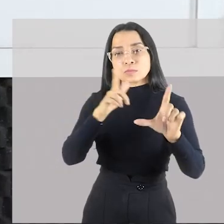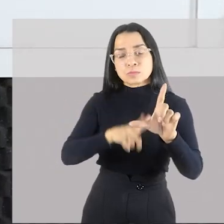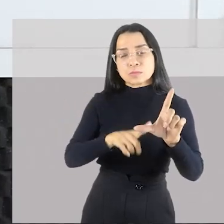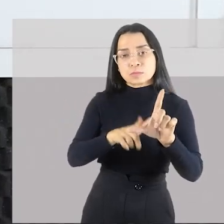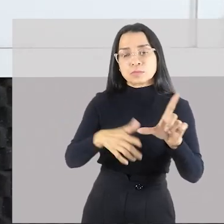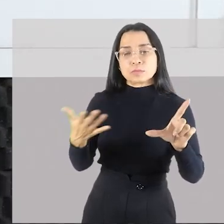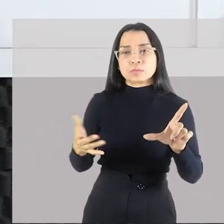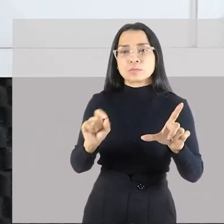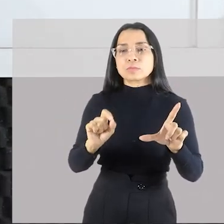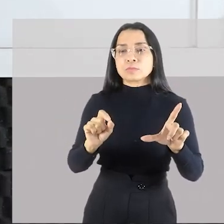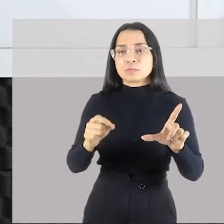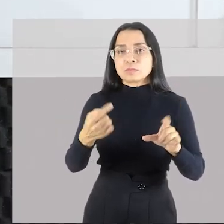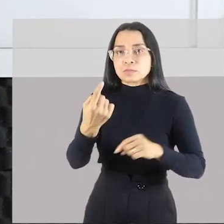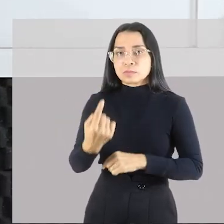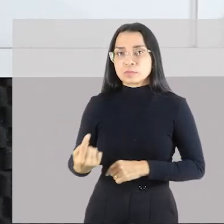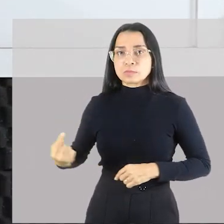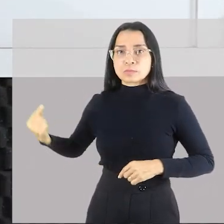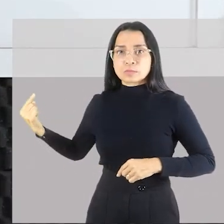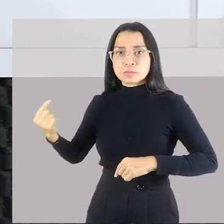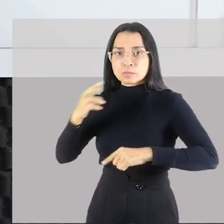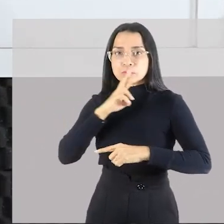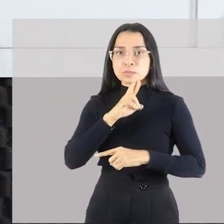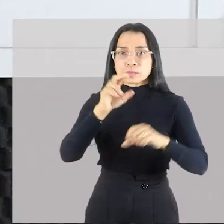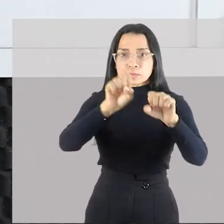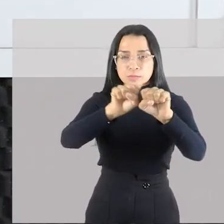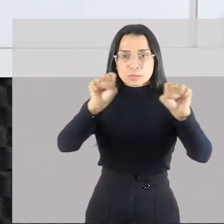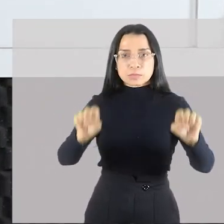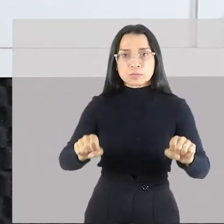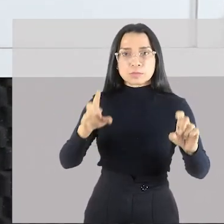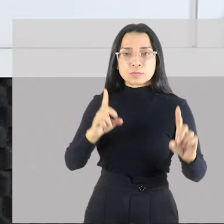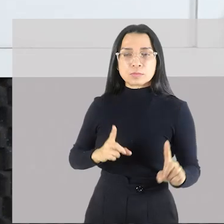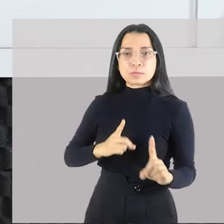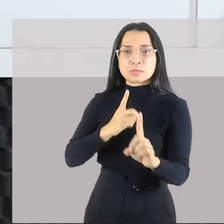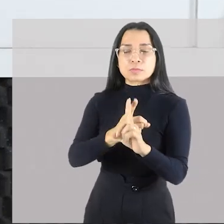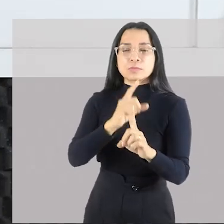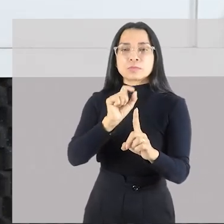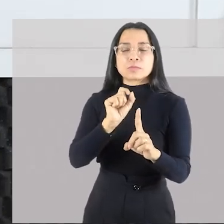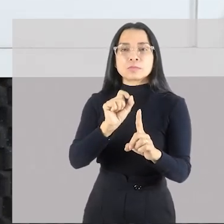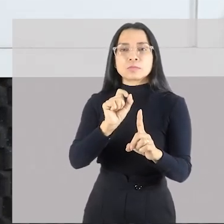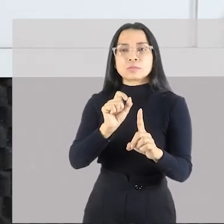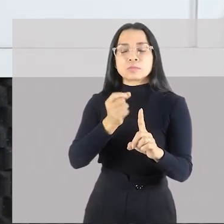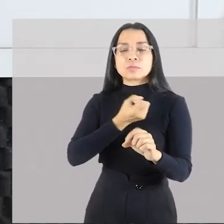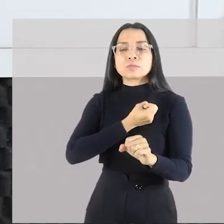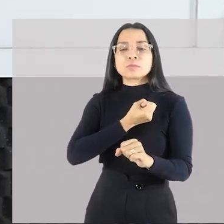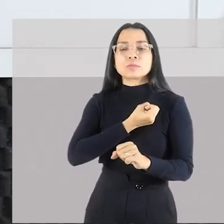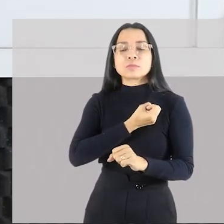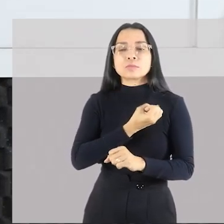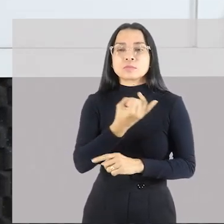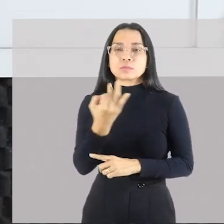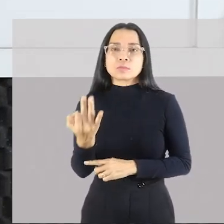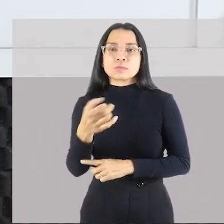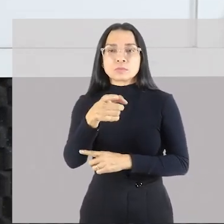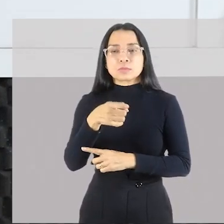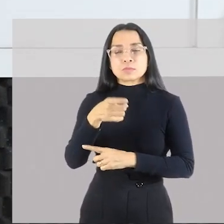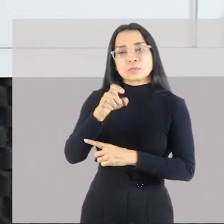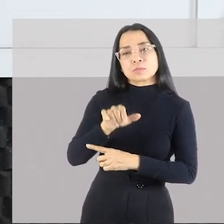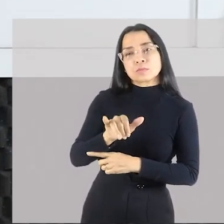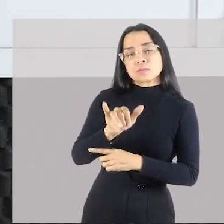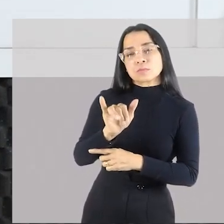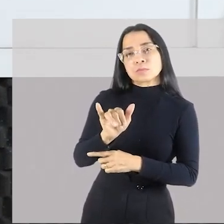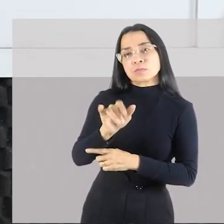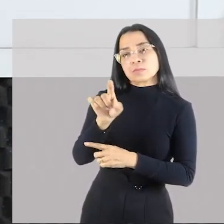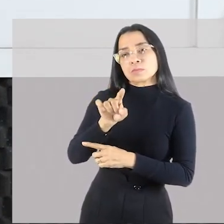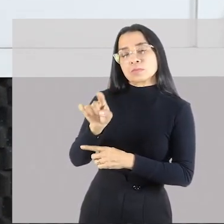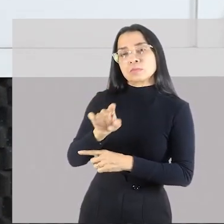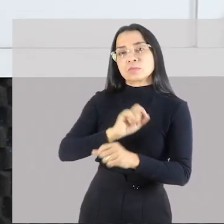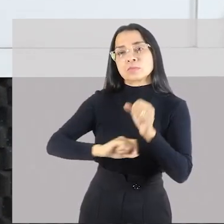aqui, resolver um sistema é encontrar os valores de x, de y, de z,